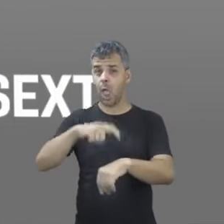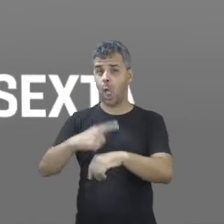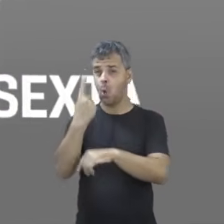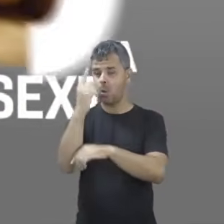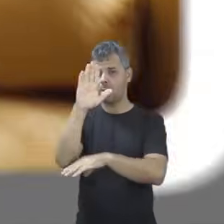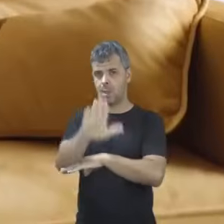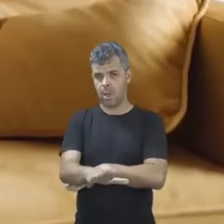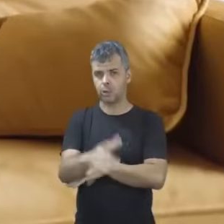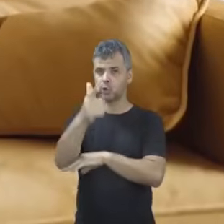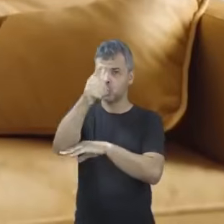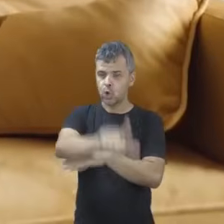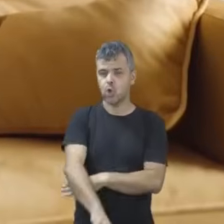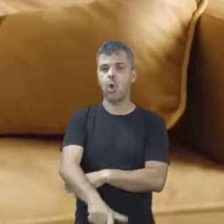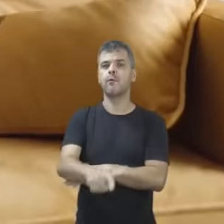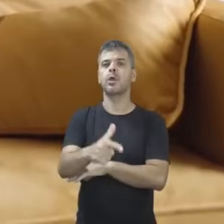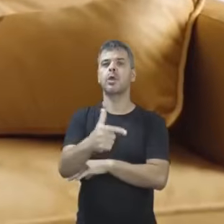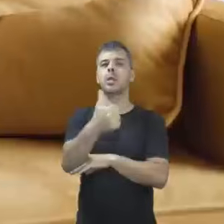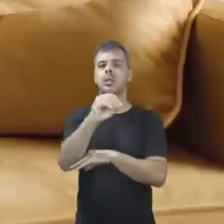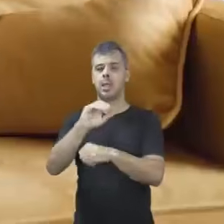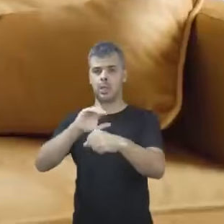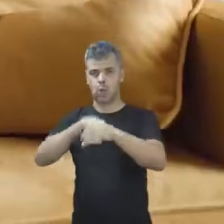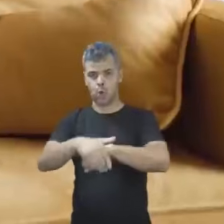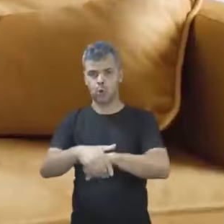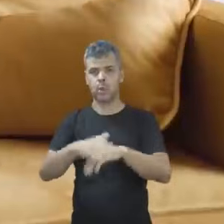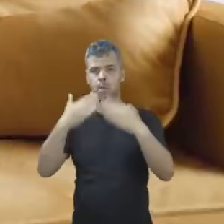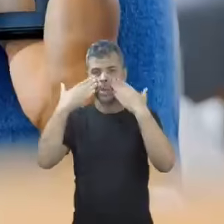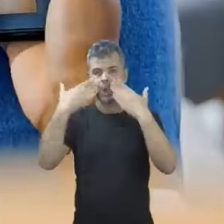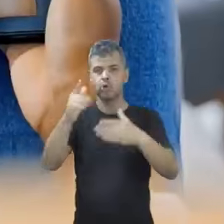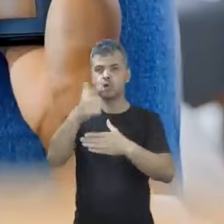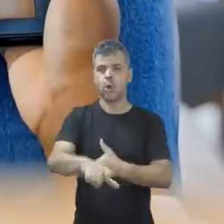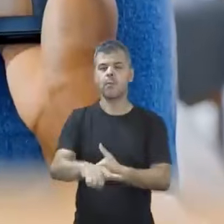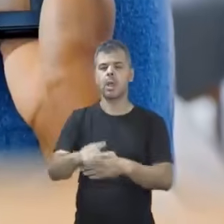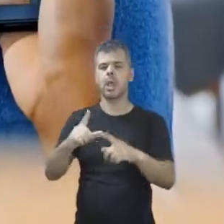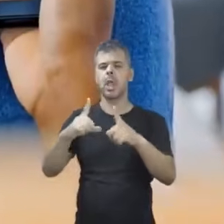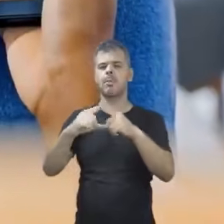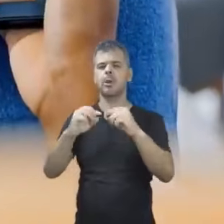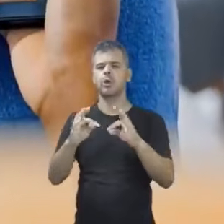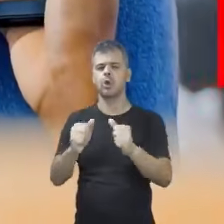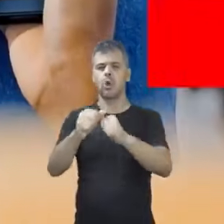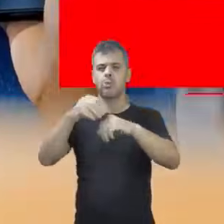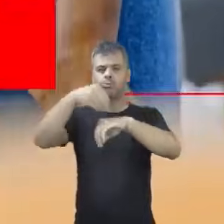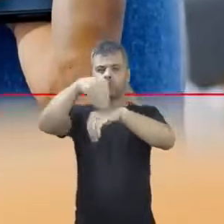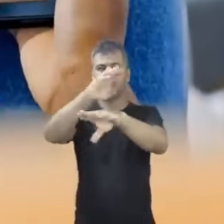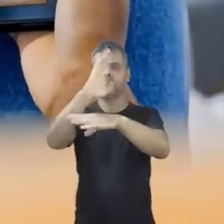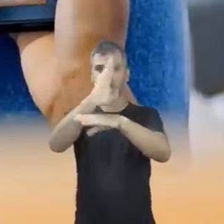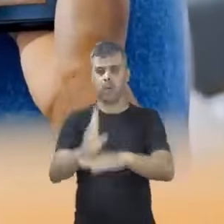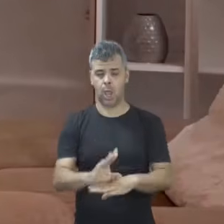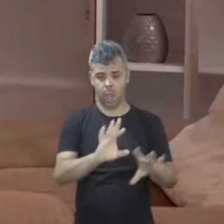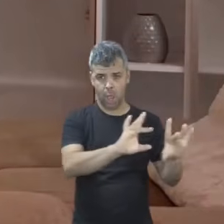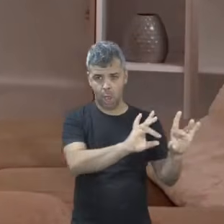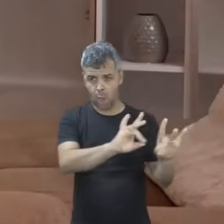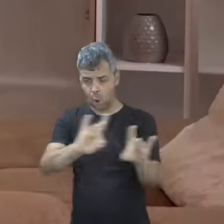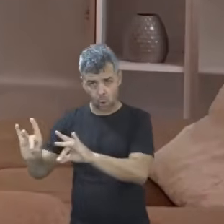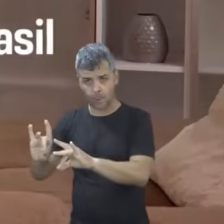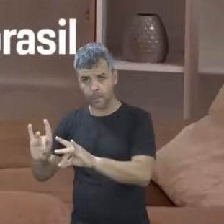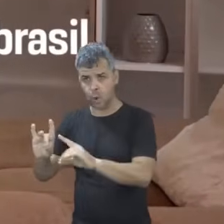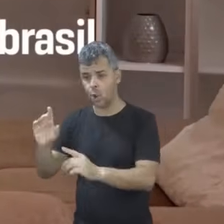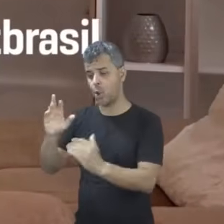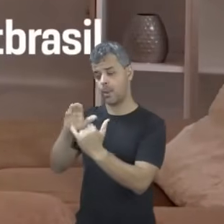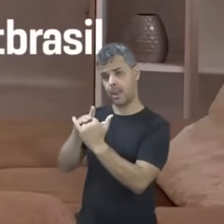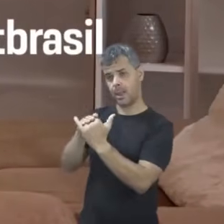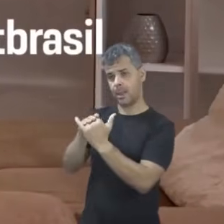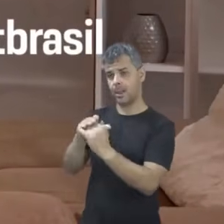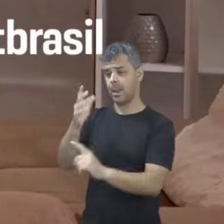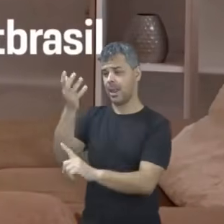horas, com reprise às 22 horas, direto de Brasília para todo o Brasil. Assista pelo canal do PT no